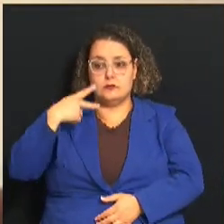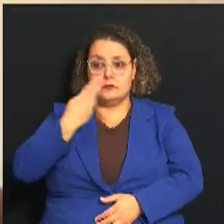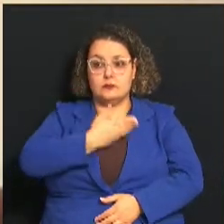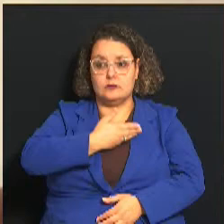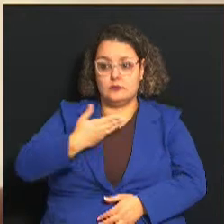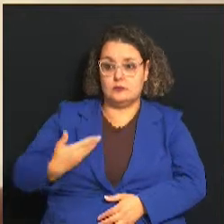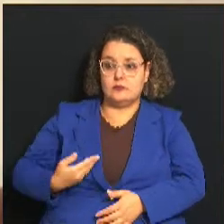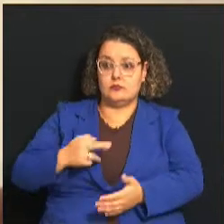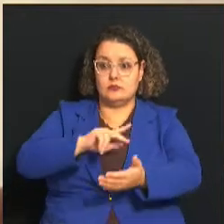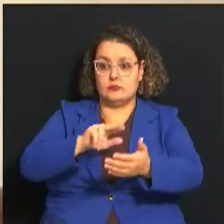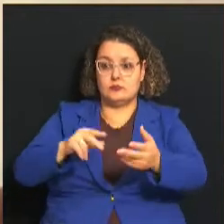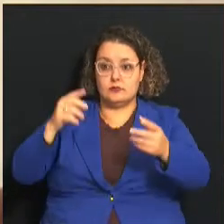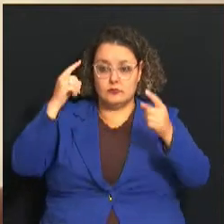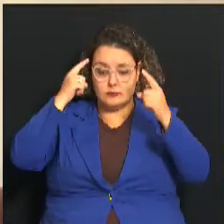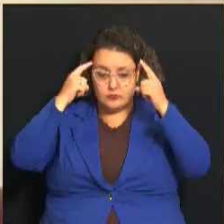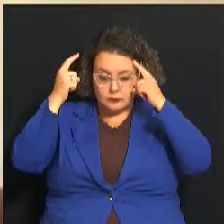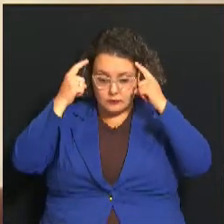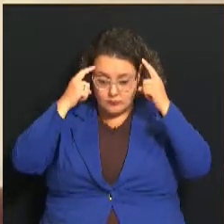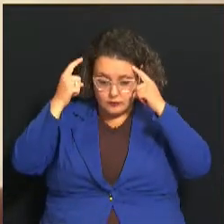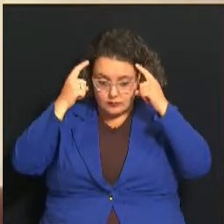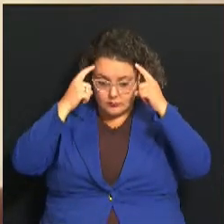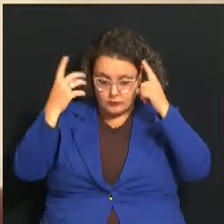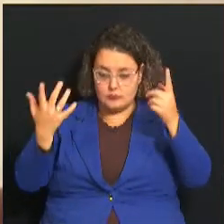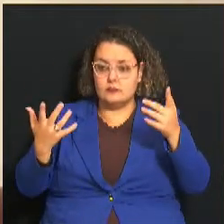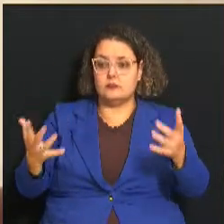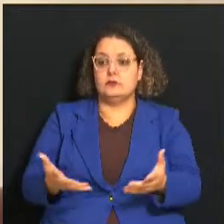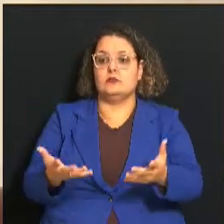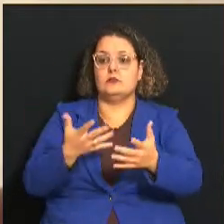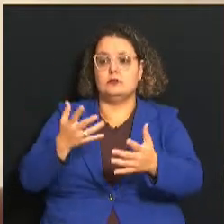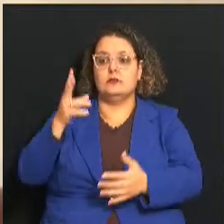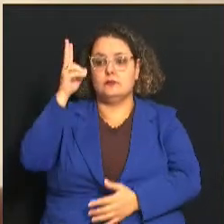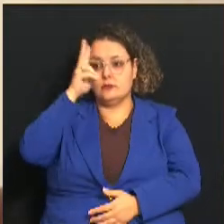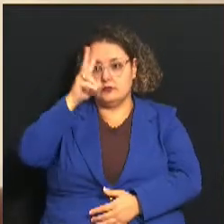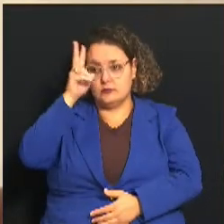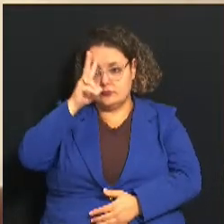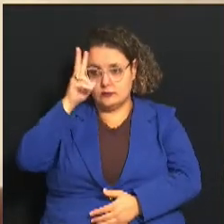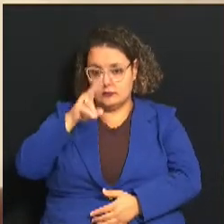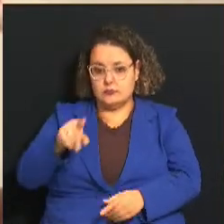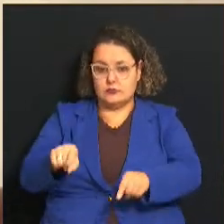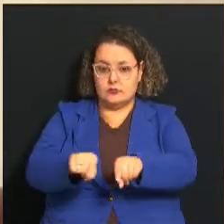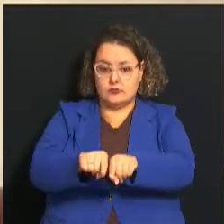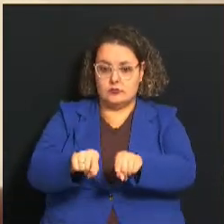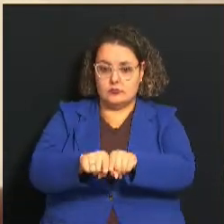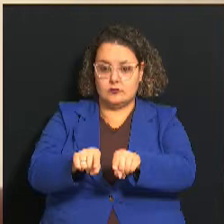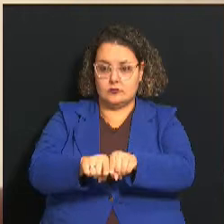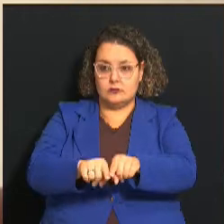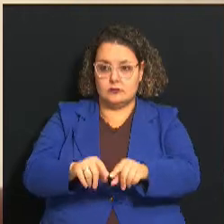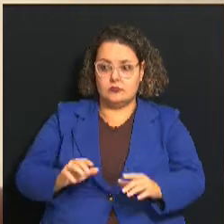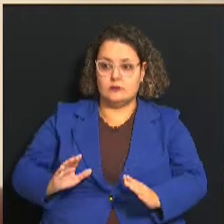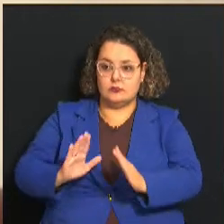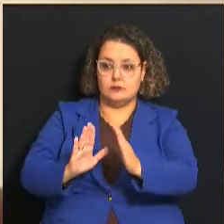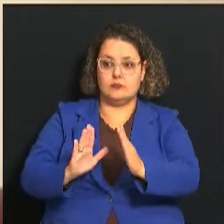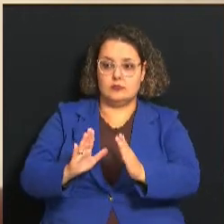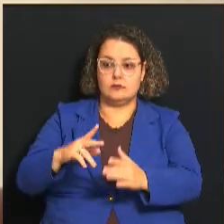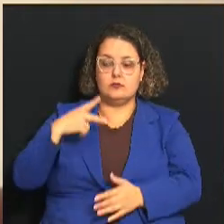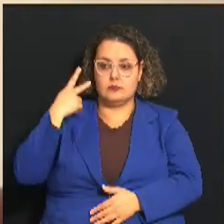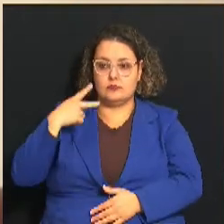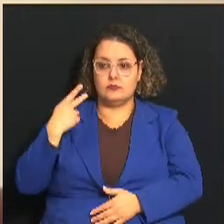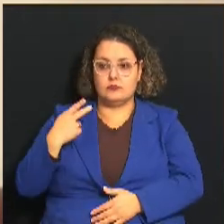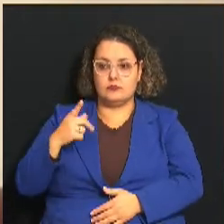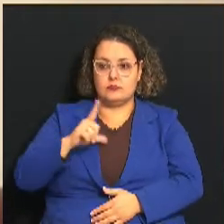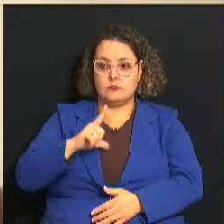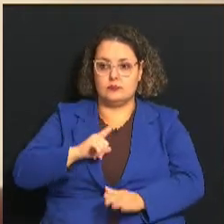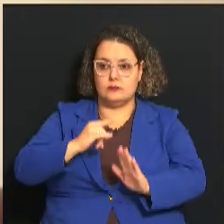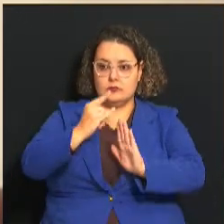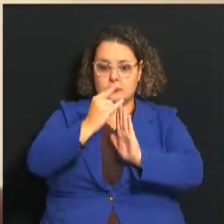vários pensamentos. A outra questão que contribuiu também, eu me lembro, que também surgiu dessa frente parlamentar, há uns documentos,